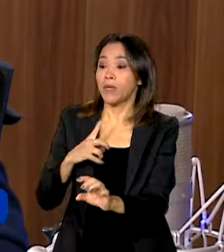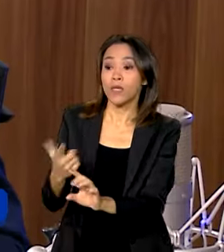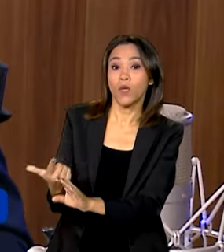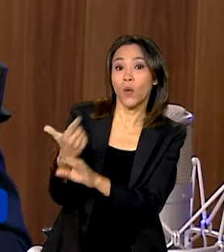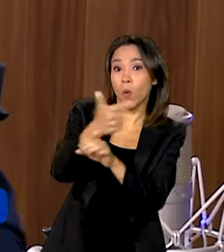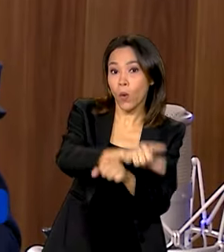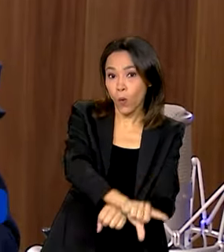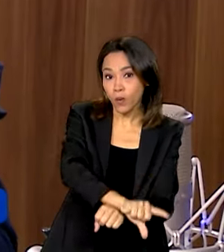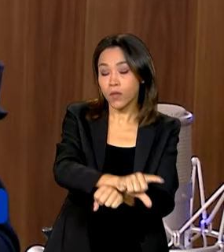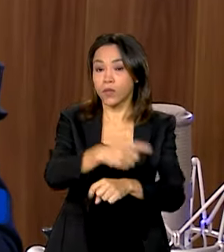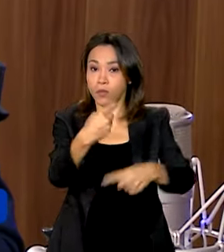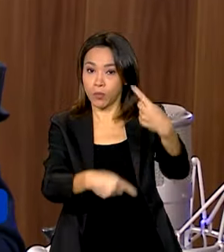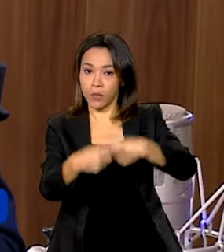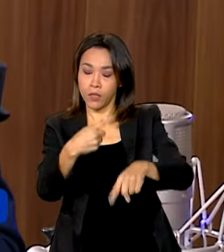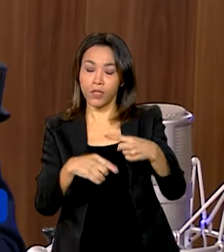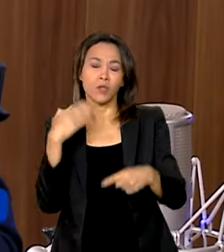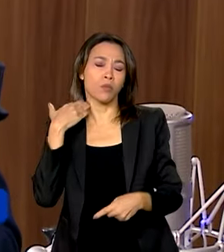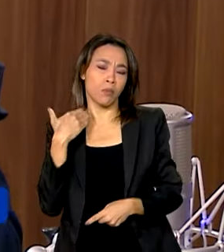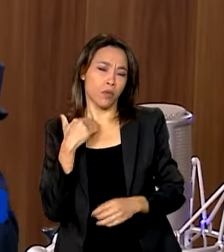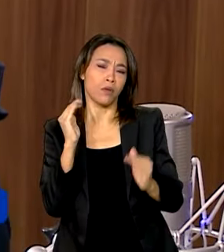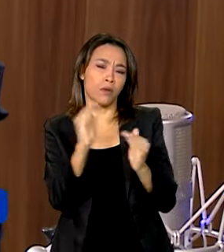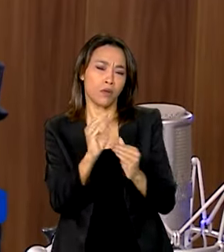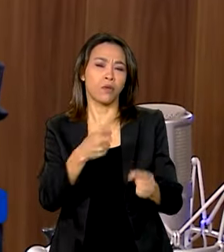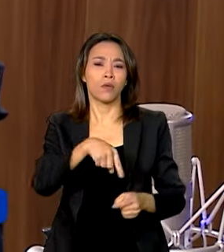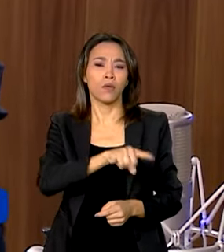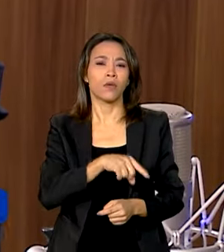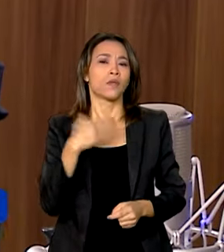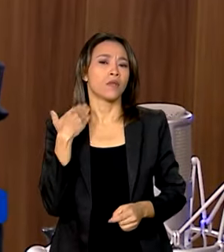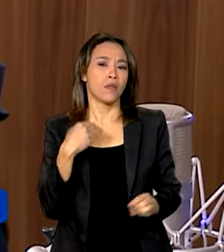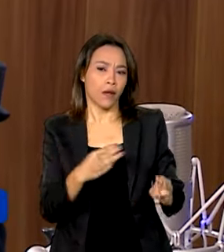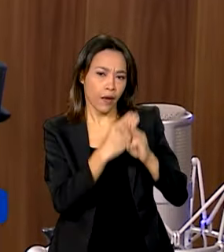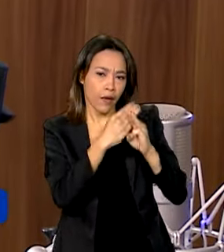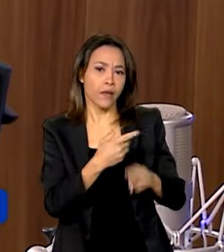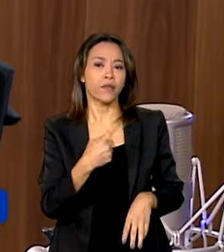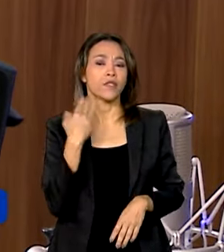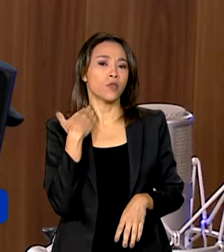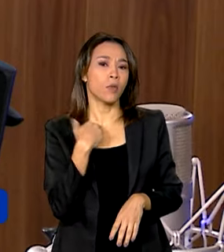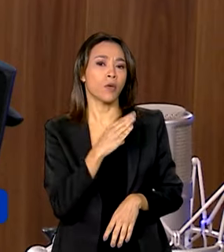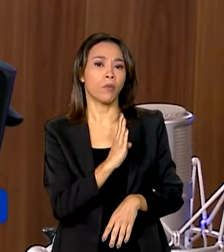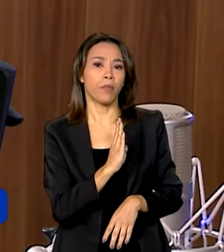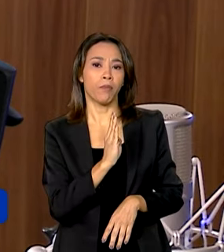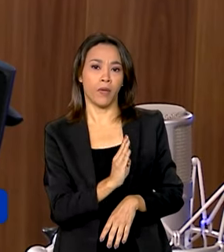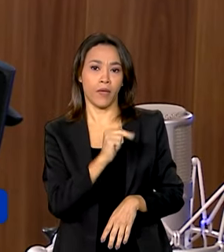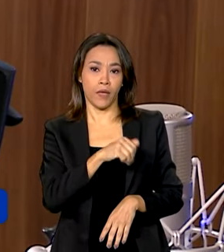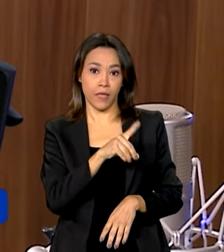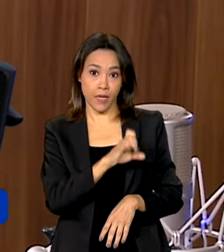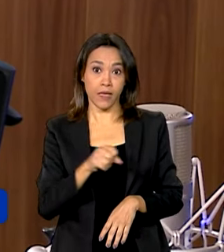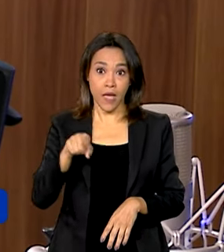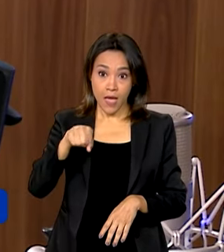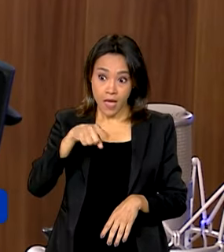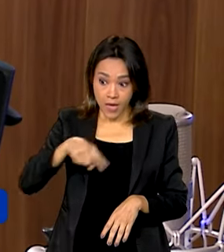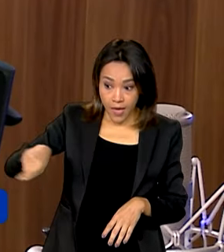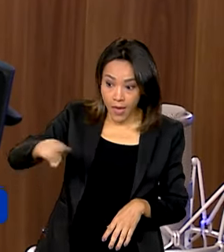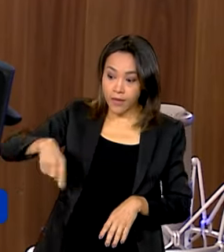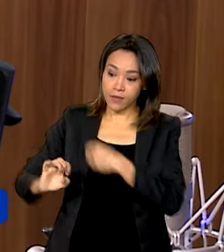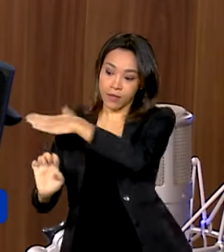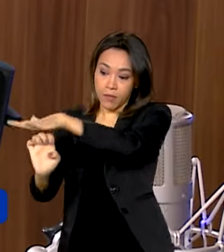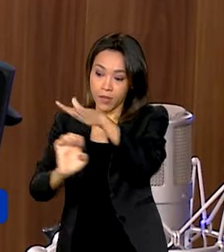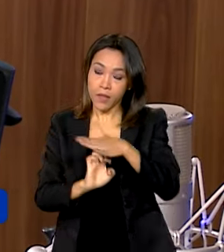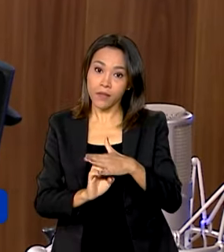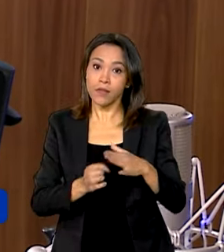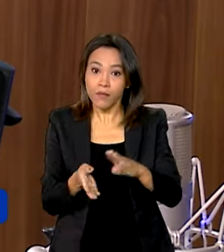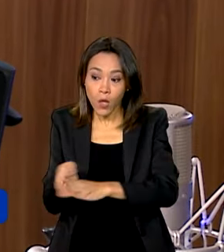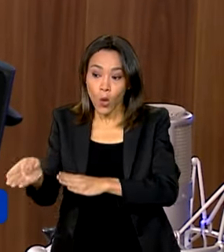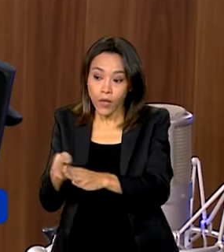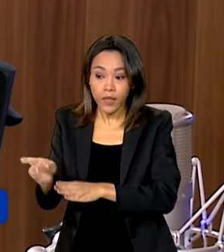públicas não só do Banco do Brasil da Caixa Econômico do BNDS que essas empresas também estavam sendo orientadas a acessar recursos então nós atuamos em